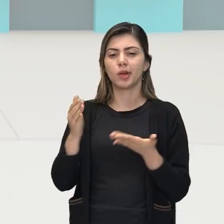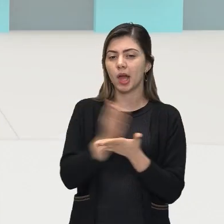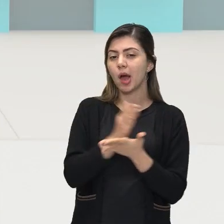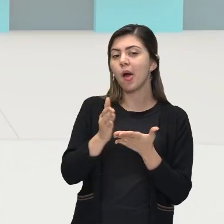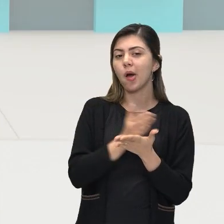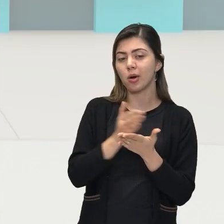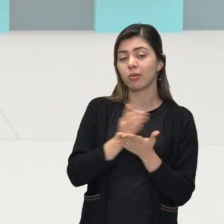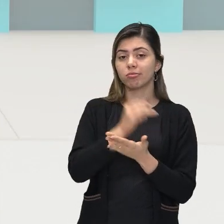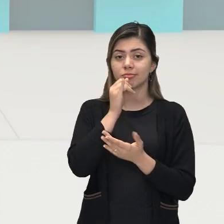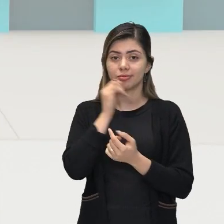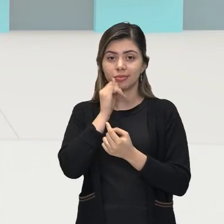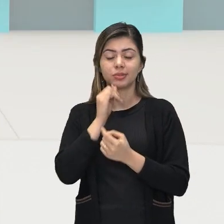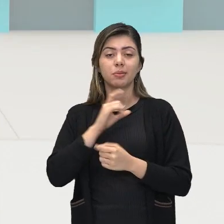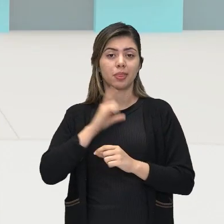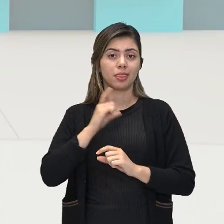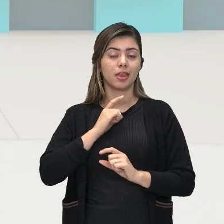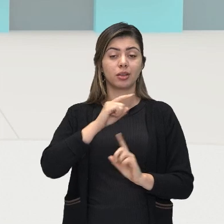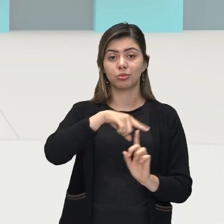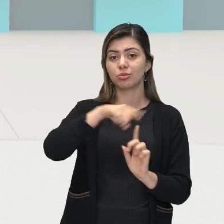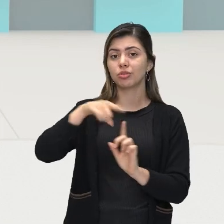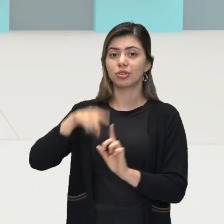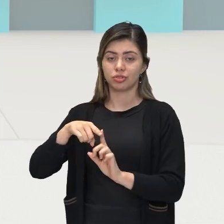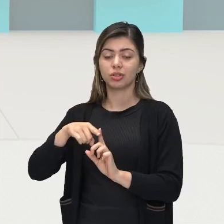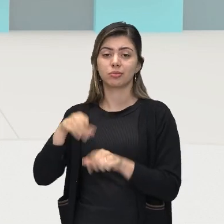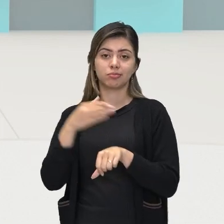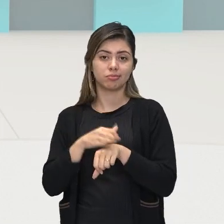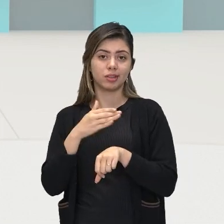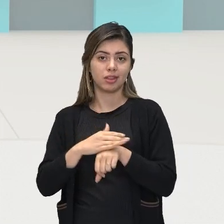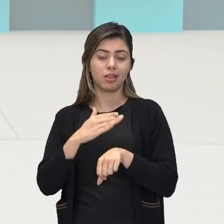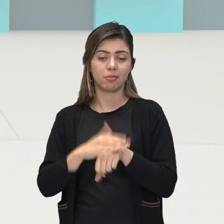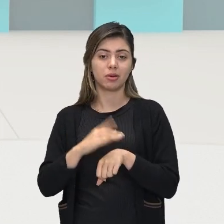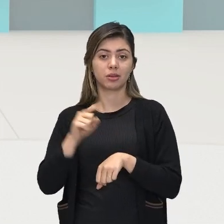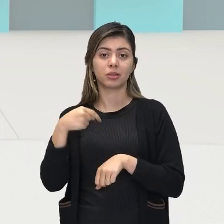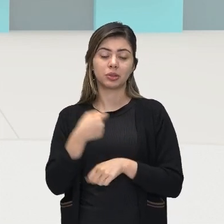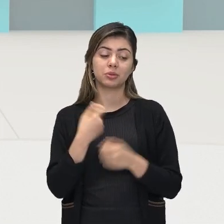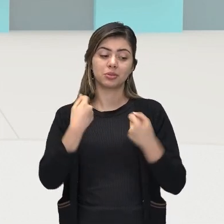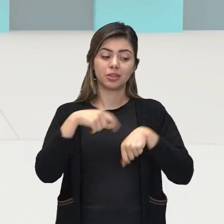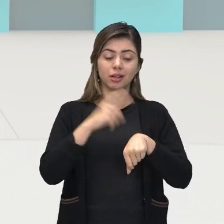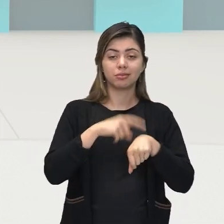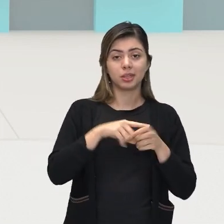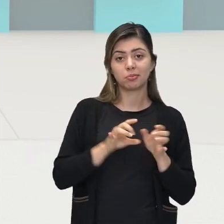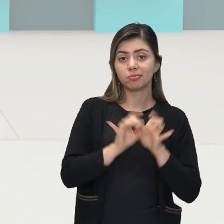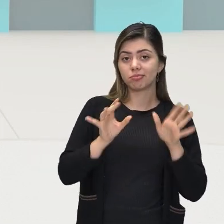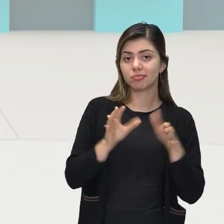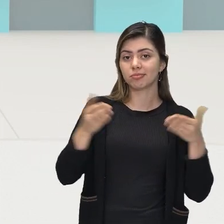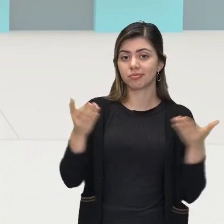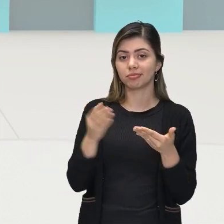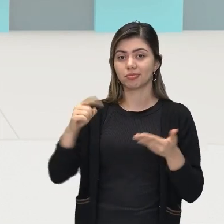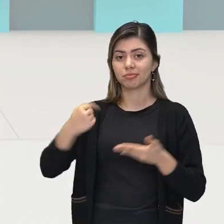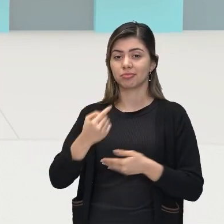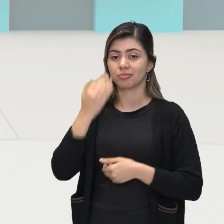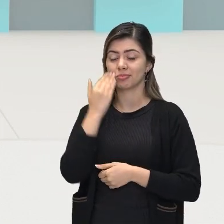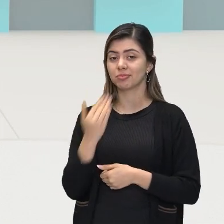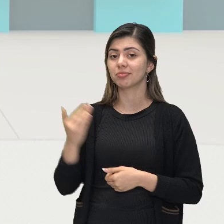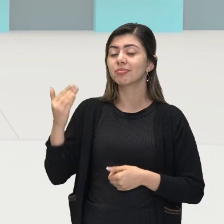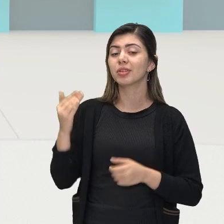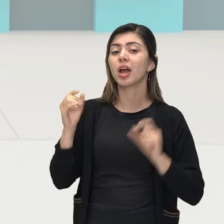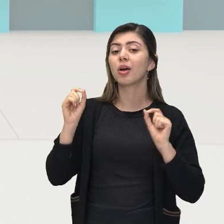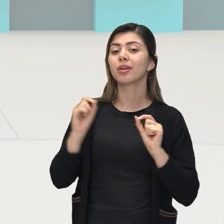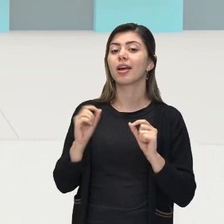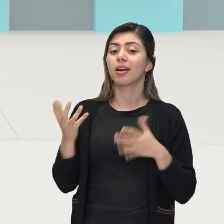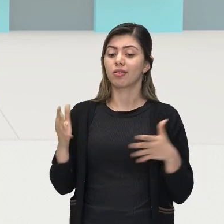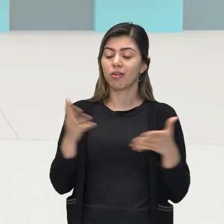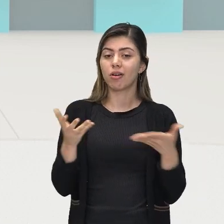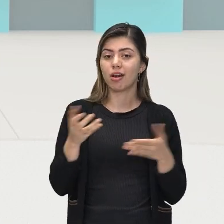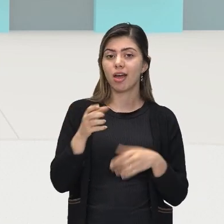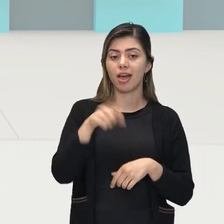alguns exemplos de atividades, né, que podem ser realizadas no momento de lazer, nós vamos ver aqui as atividades artísticas